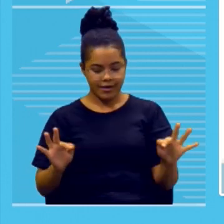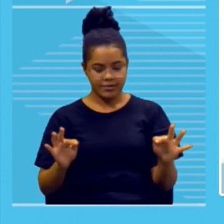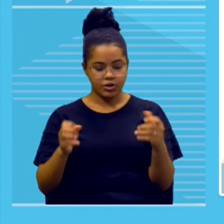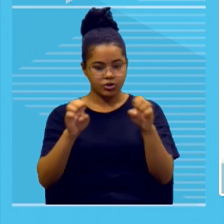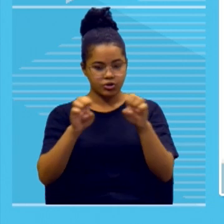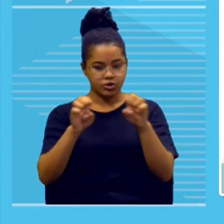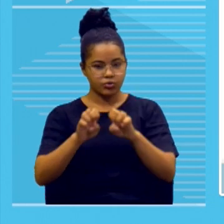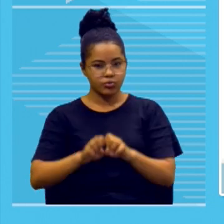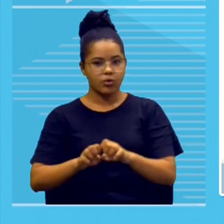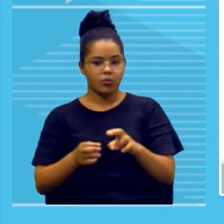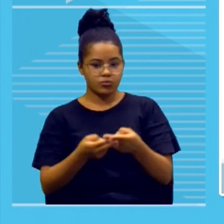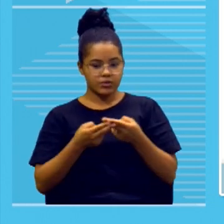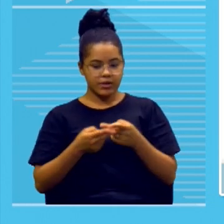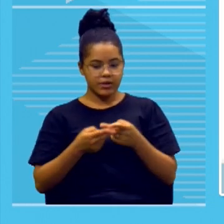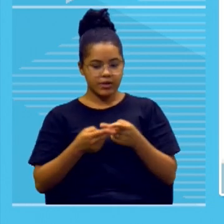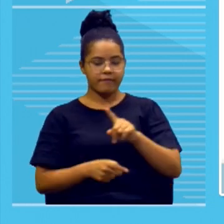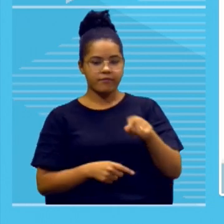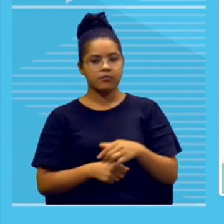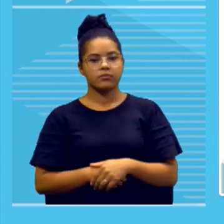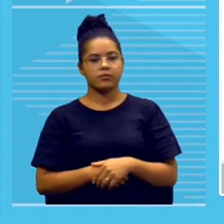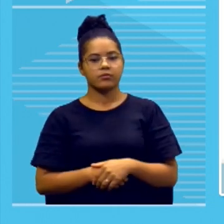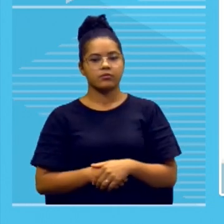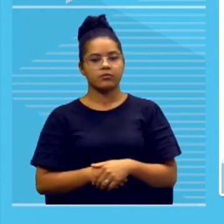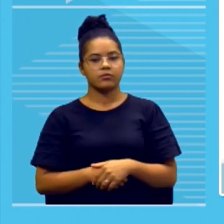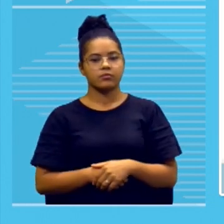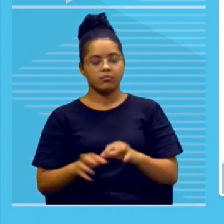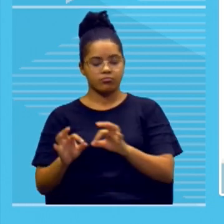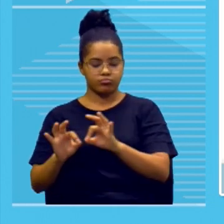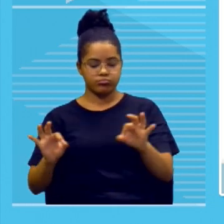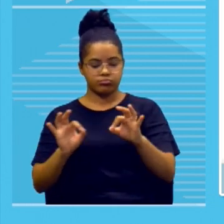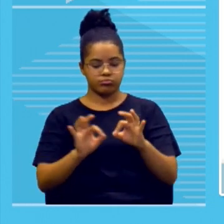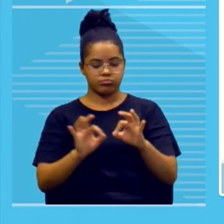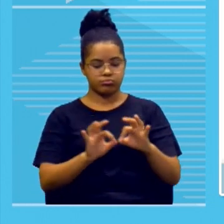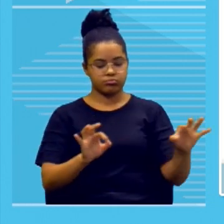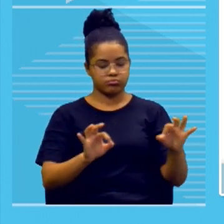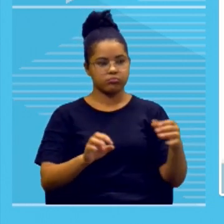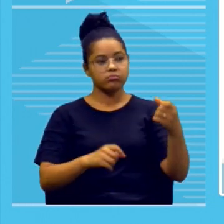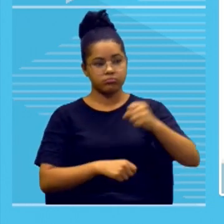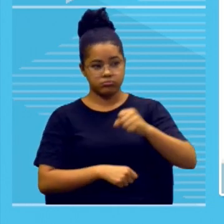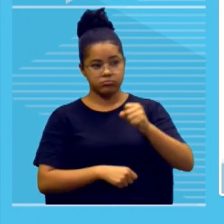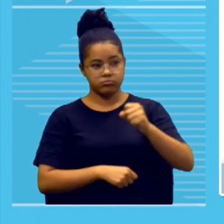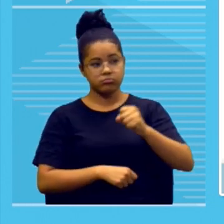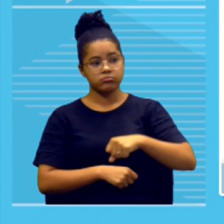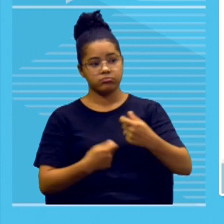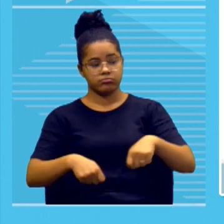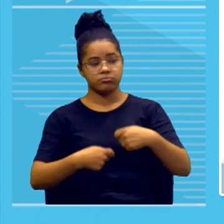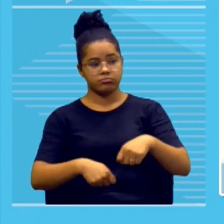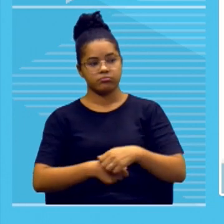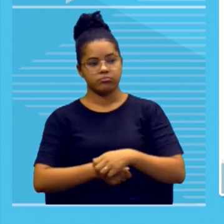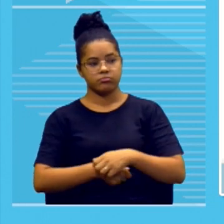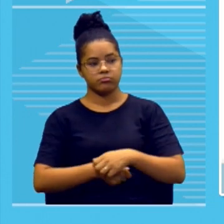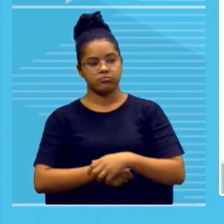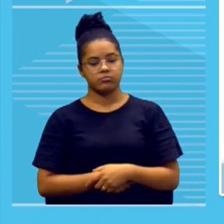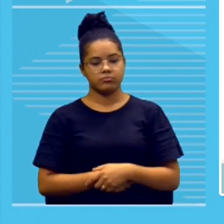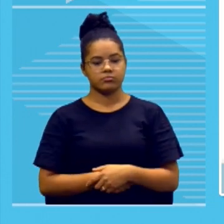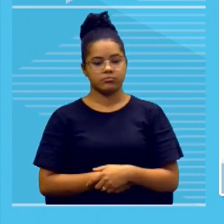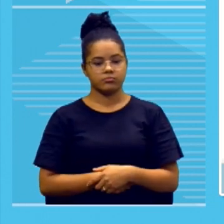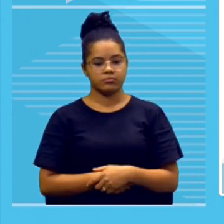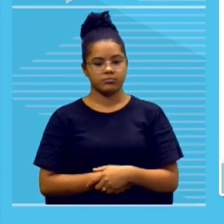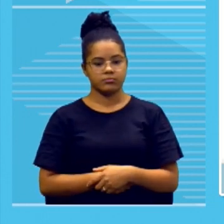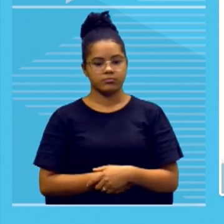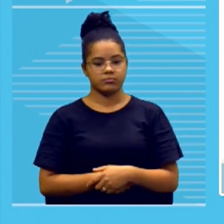Carlos, ora, aparentava calmo, ora, agitado. Ora, ora, ora, ora, né? Eu tenho aí duas orações